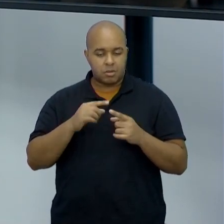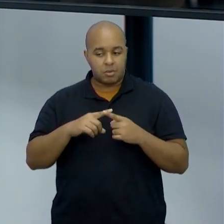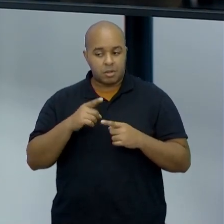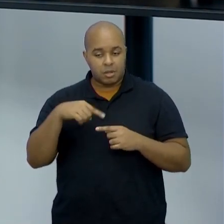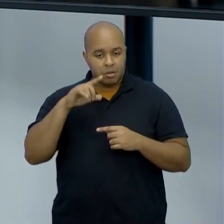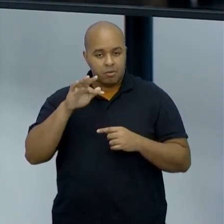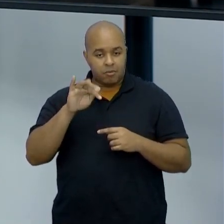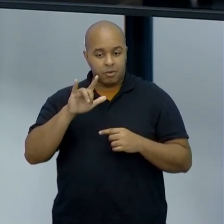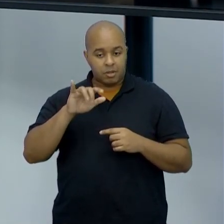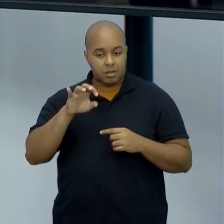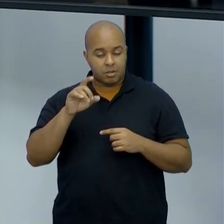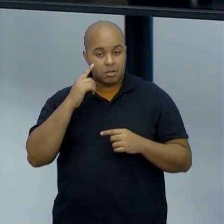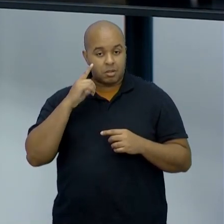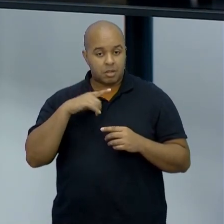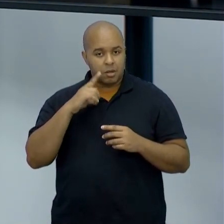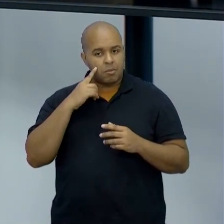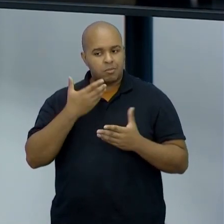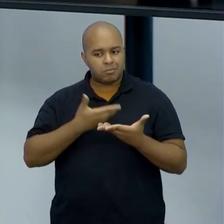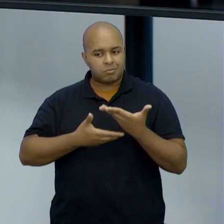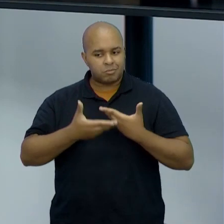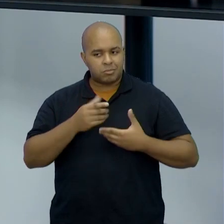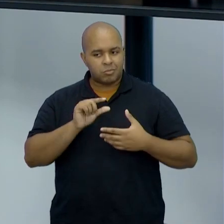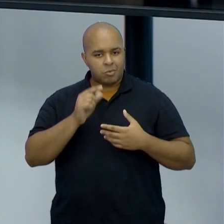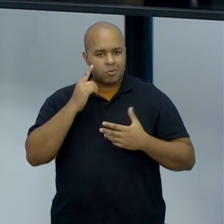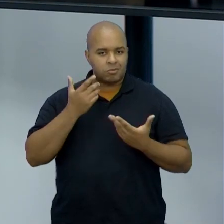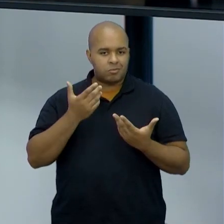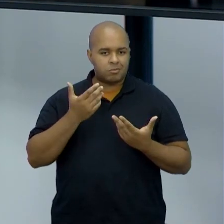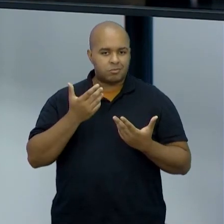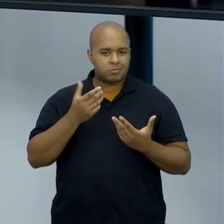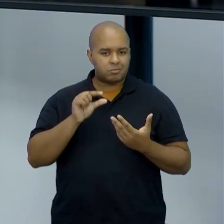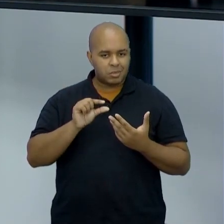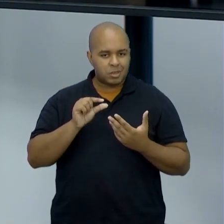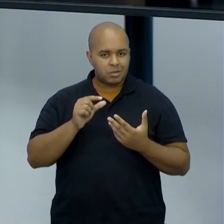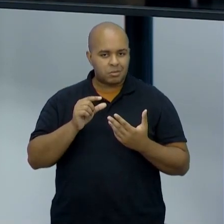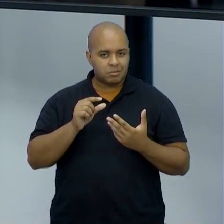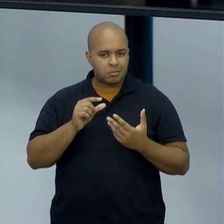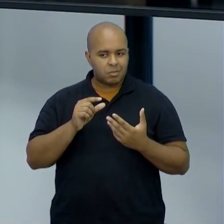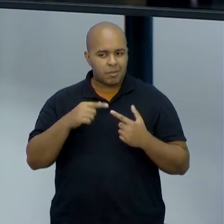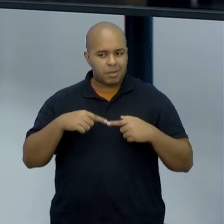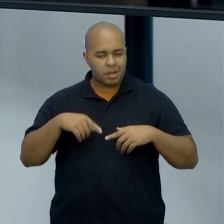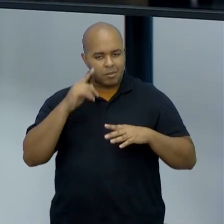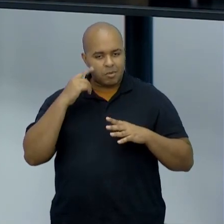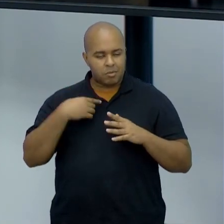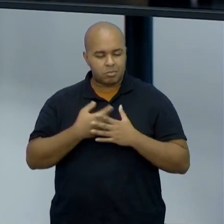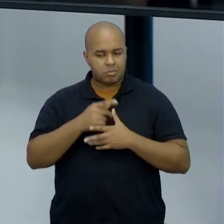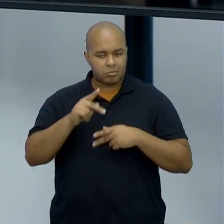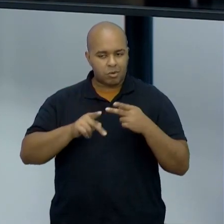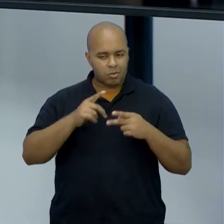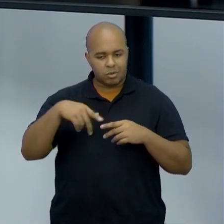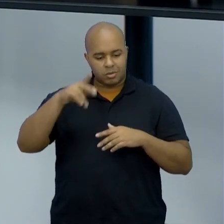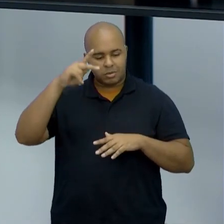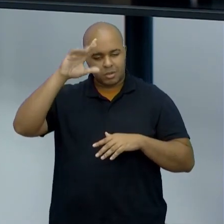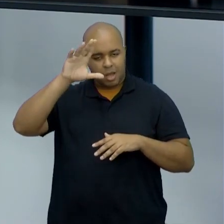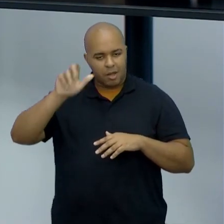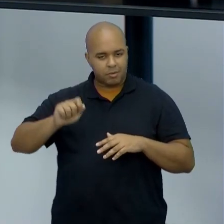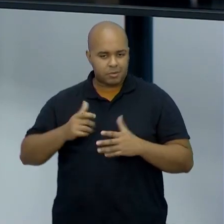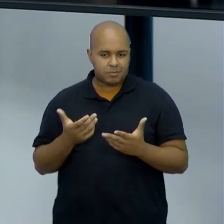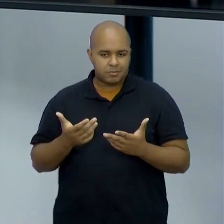Porque os fenícios eles tiveram uma relação um pouco menos invasiva com relação aos povos